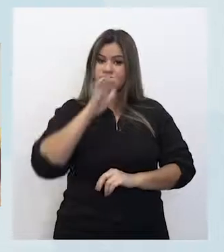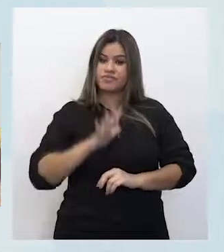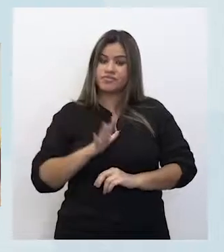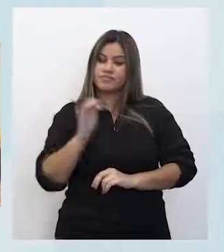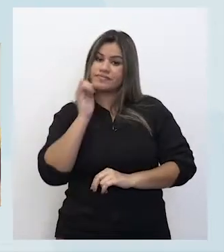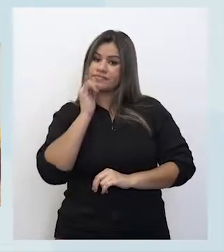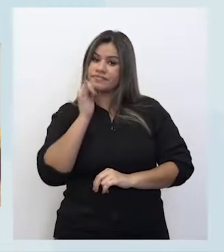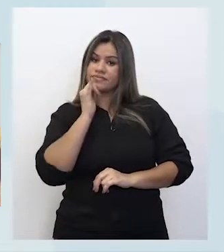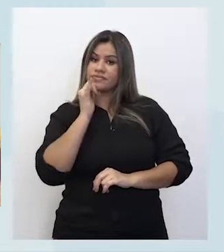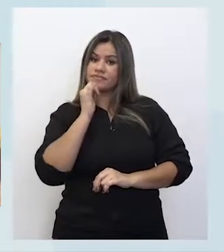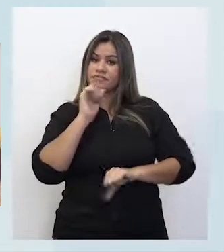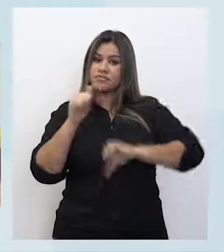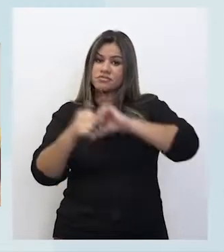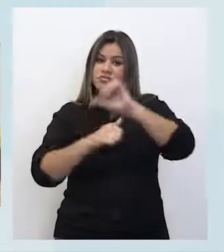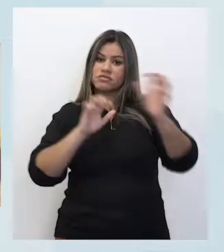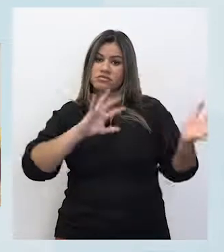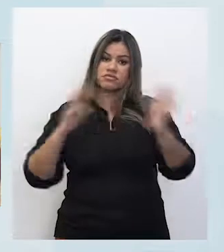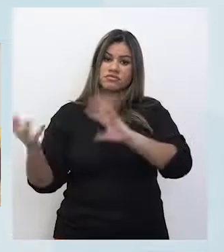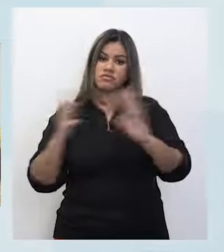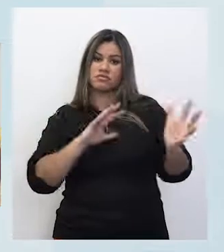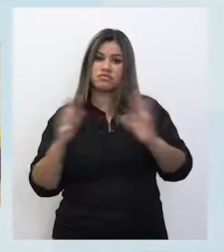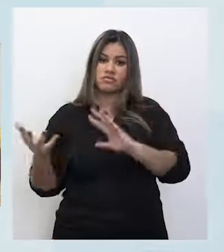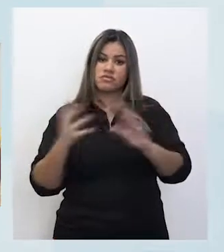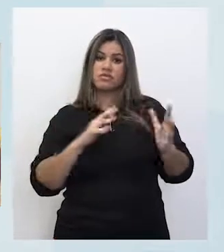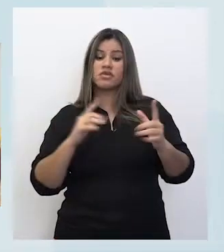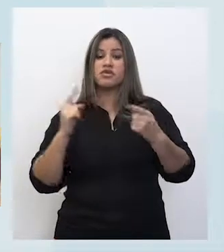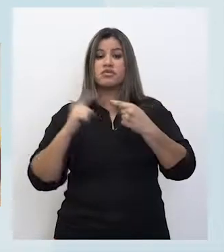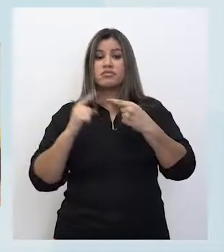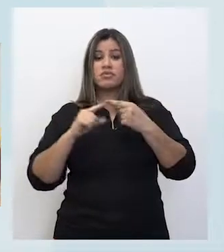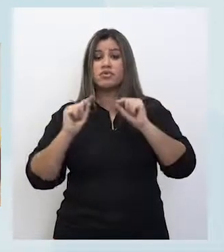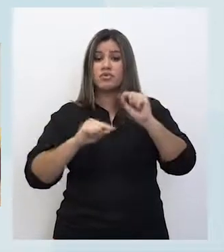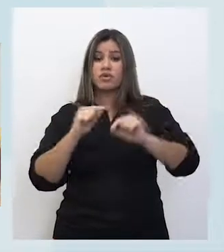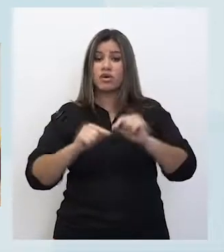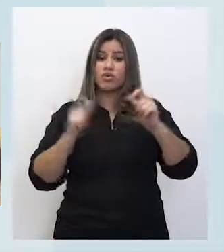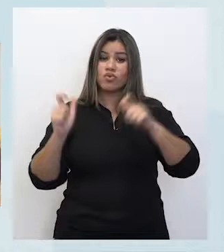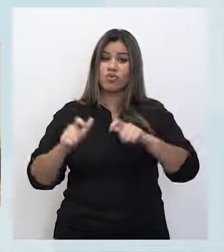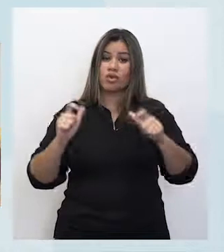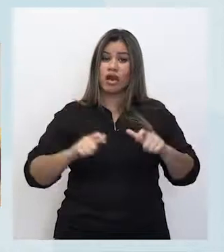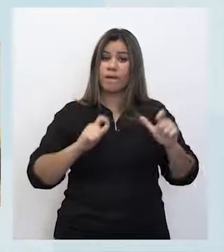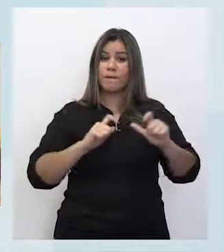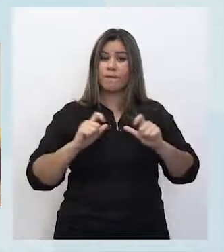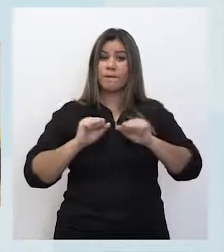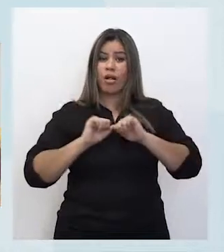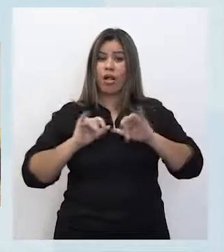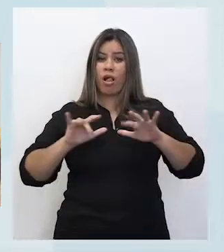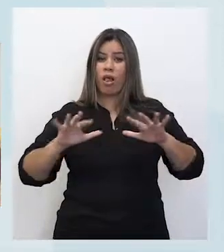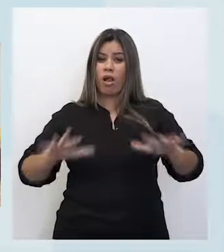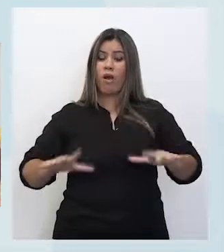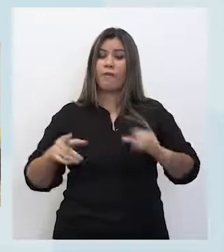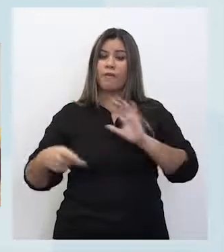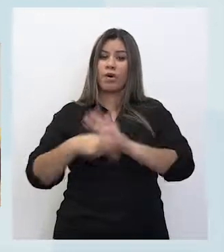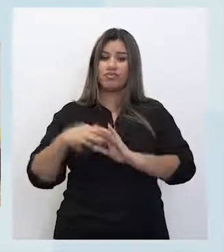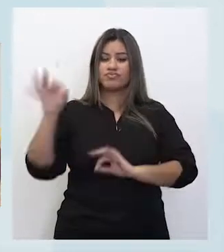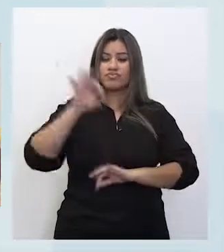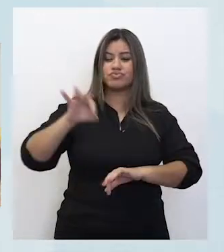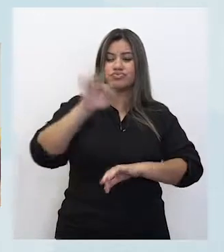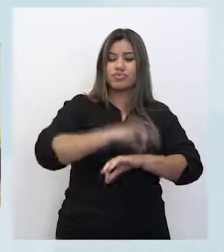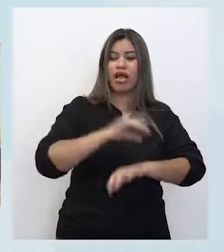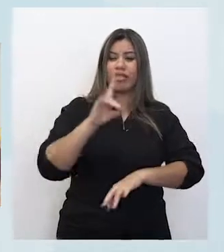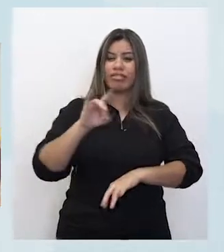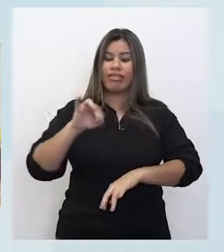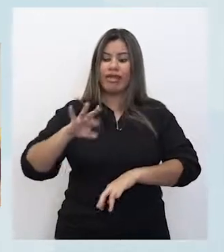por exemplo, as mudanças climáticas tornam o ambiente mais propício para a proliferação da dengue e de outras